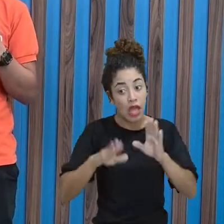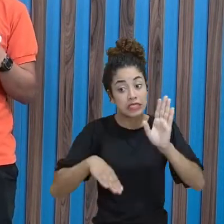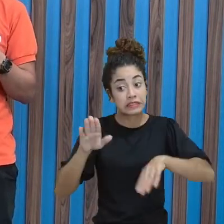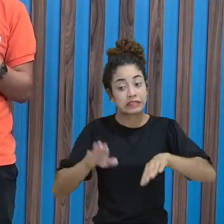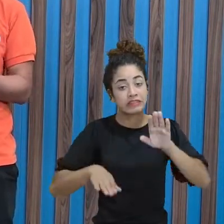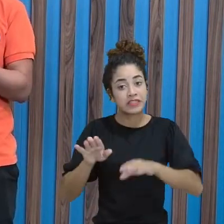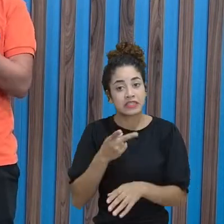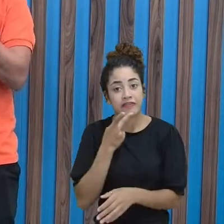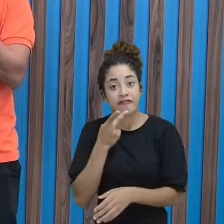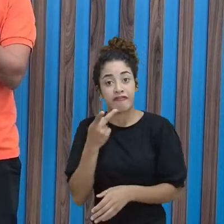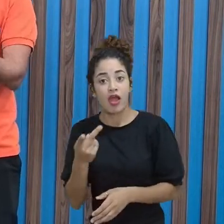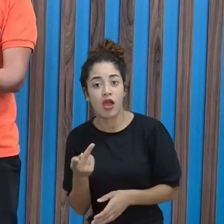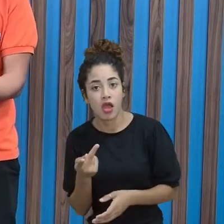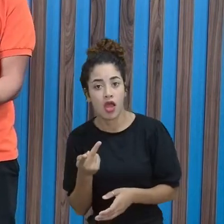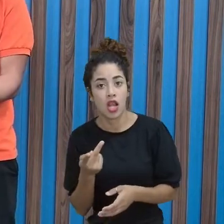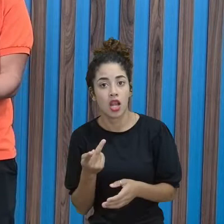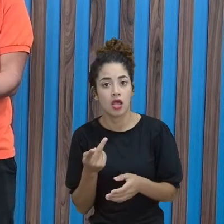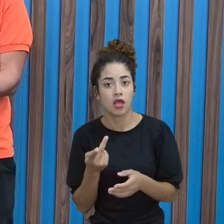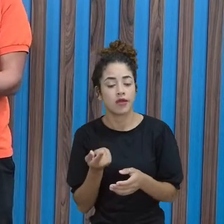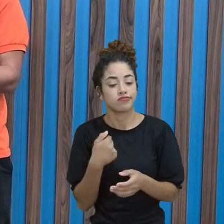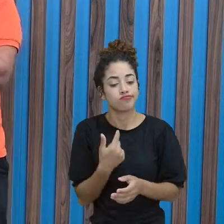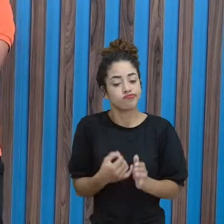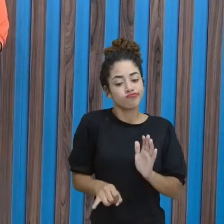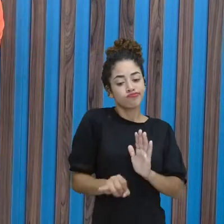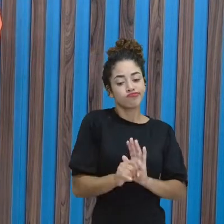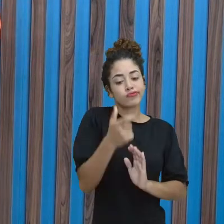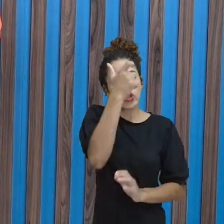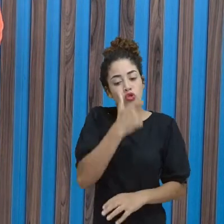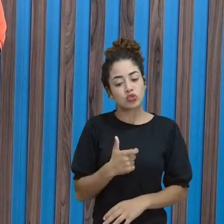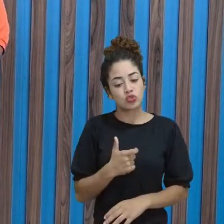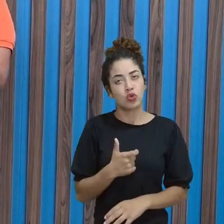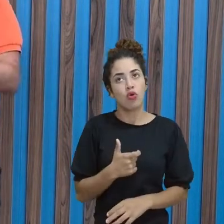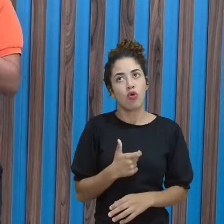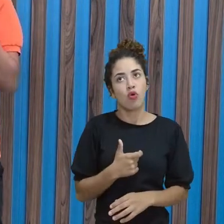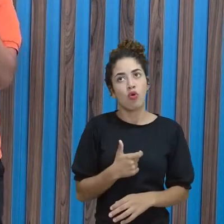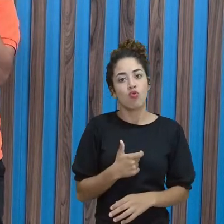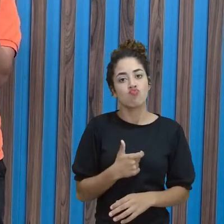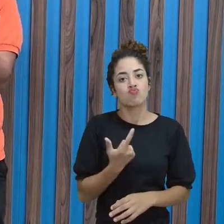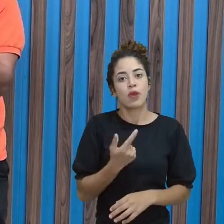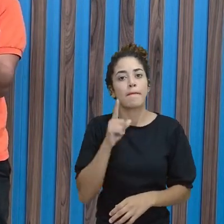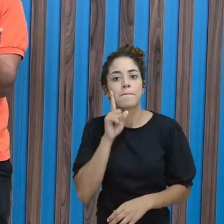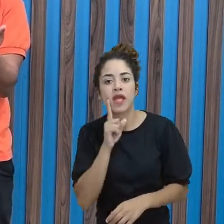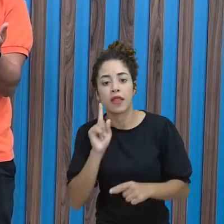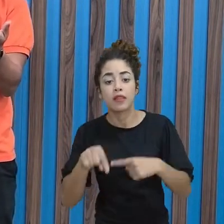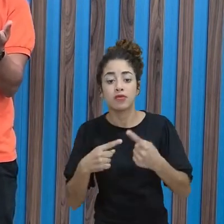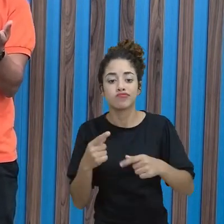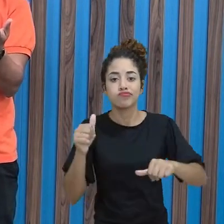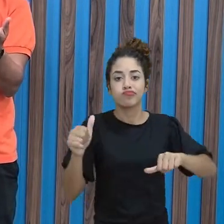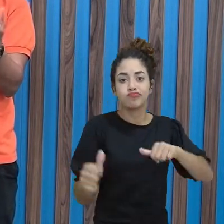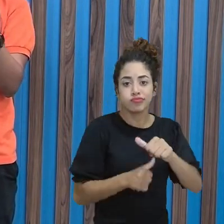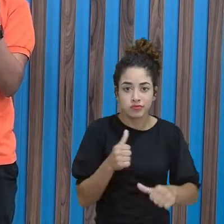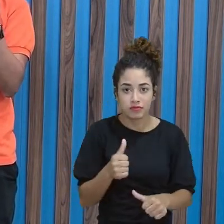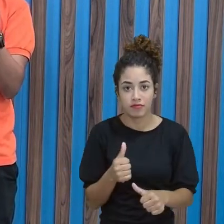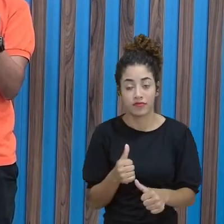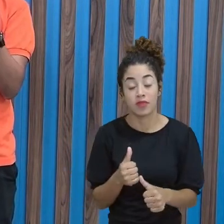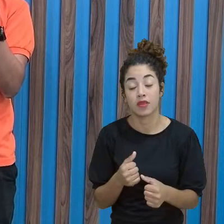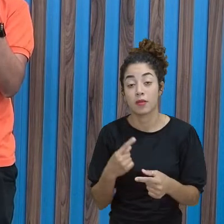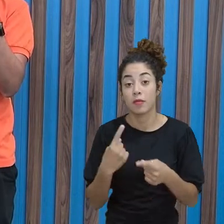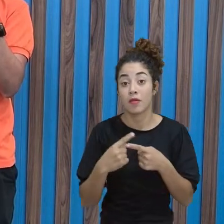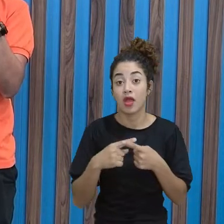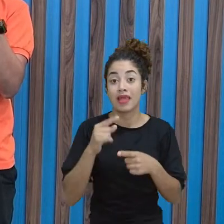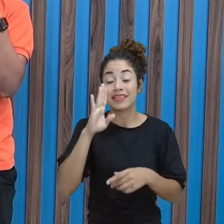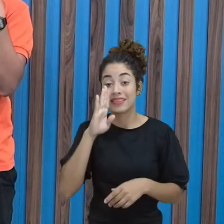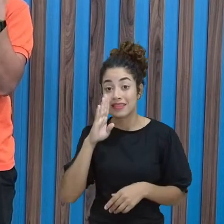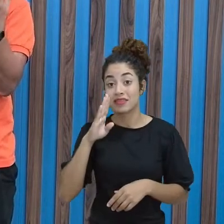e passam a se identificar como outra, né? Por quê? Porque, e principalmente relacionado à etnia, né?